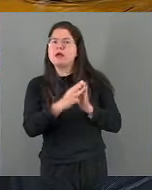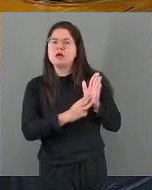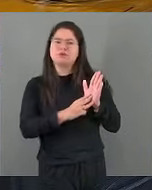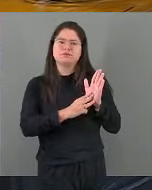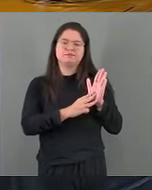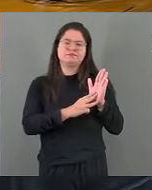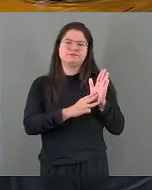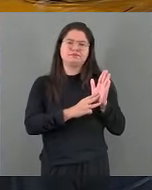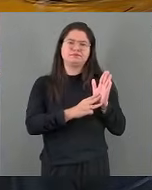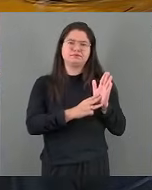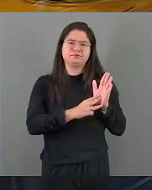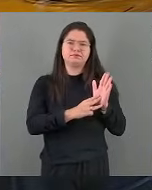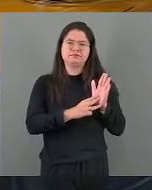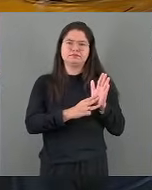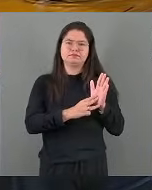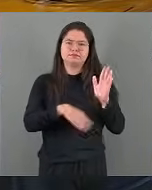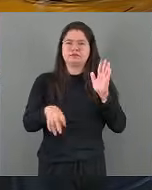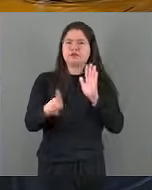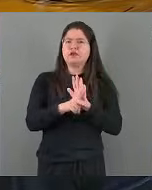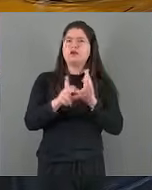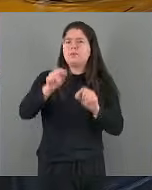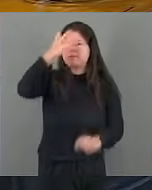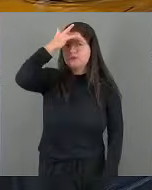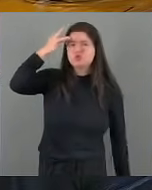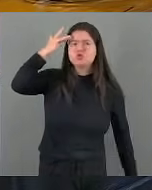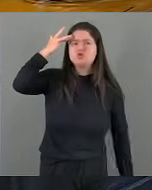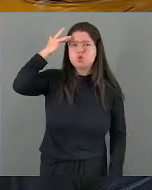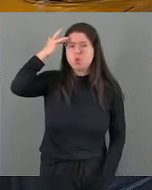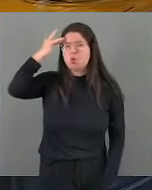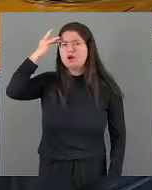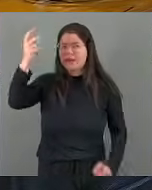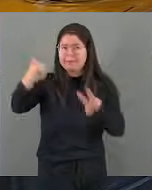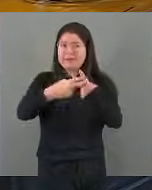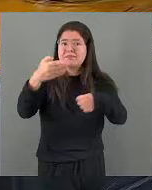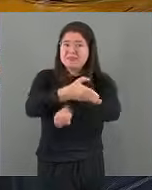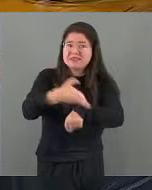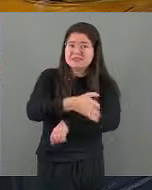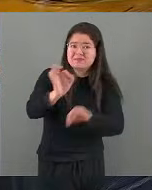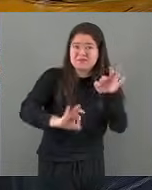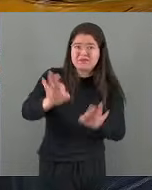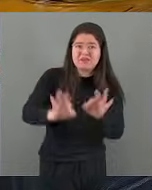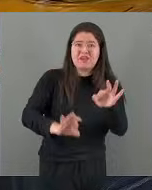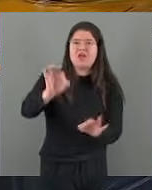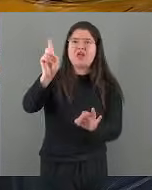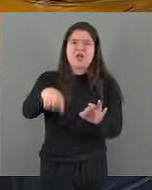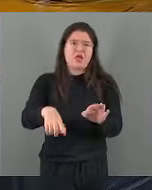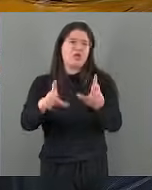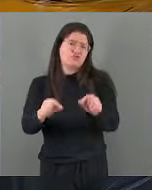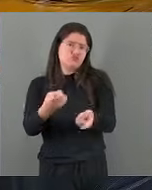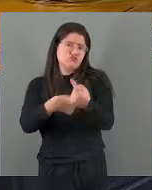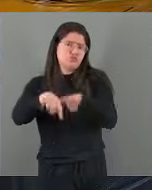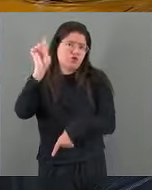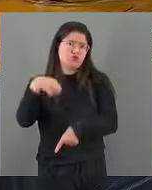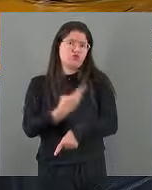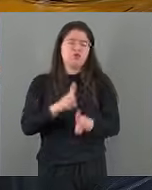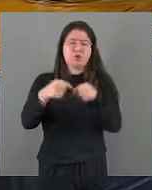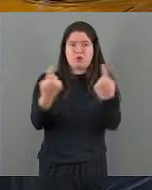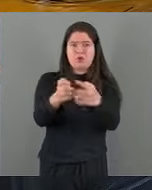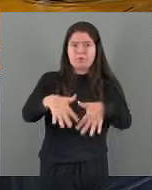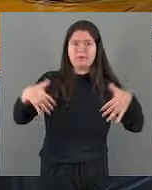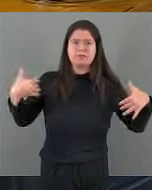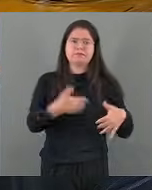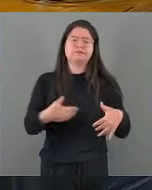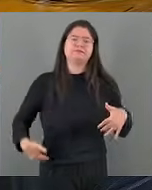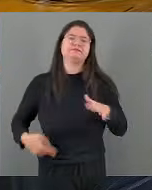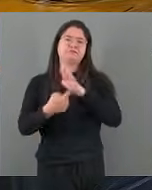que o próprio condenado participa da administração. E é um case de sucesso, pelo menos a gente fez uma audiência pública aqui e